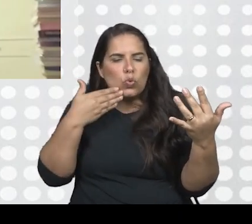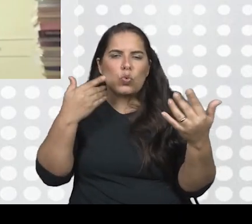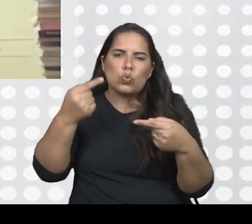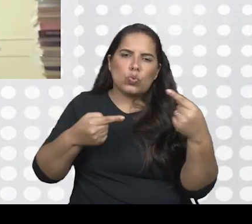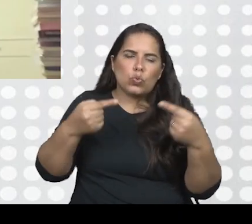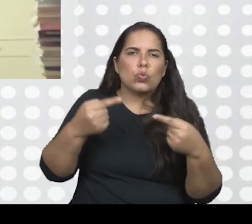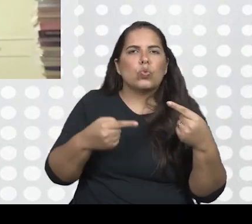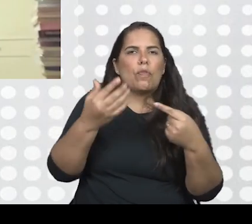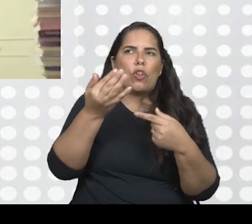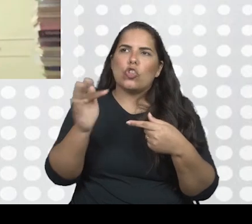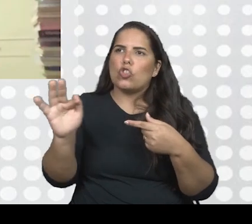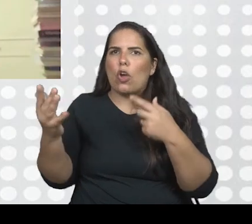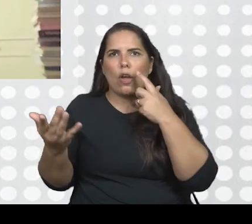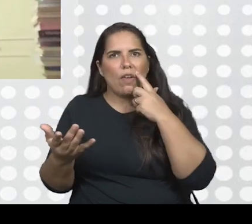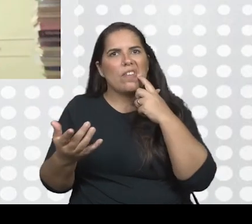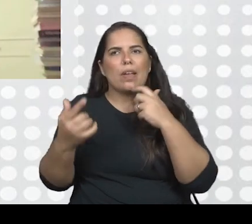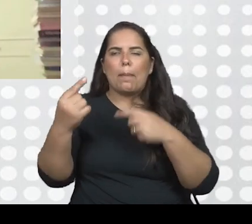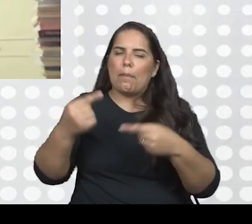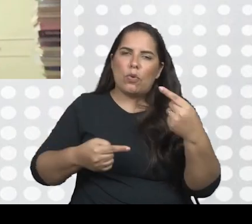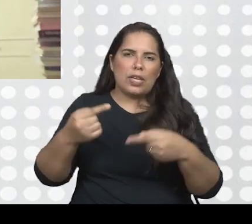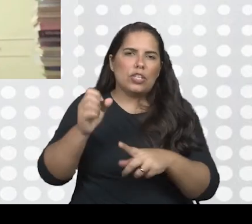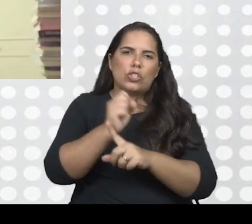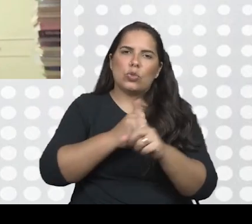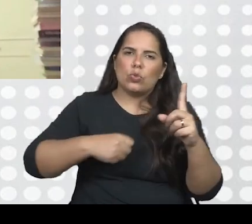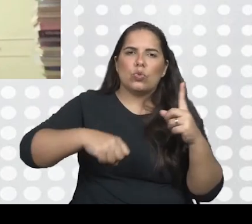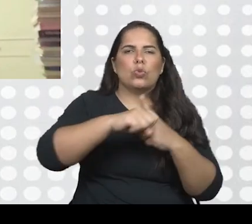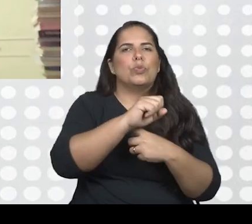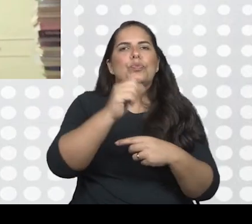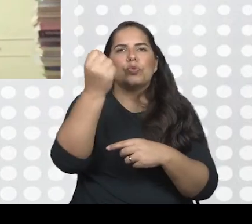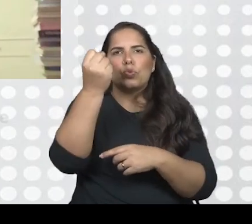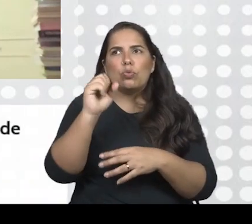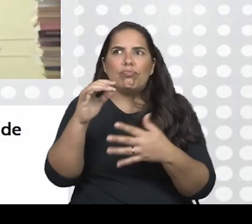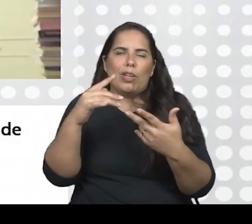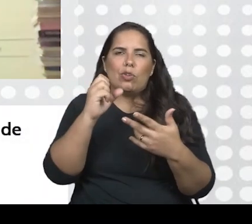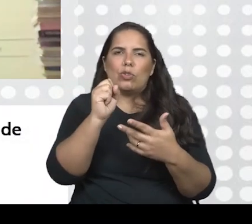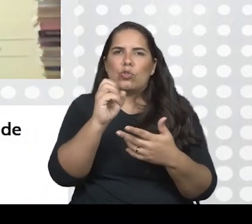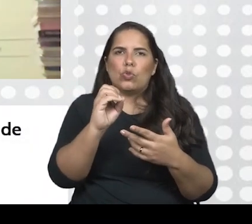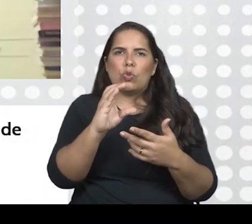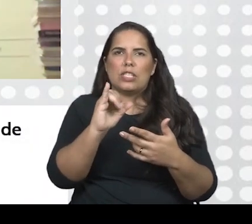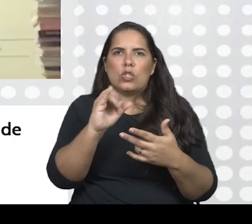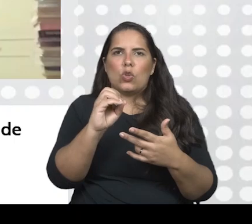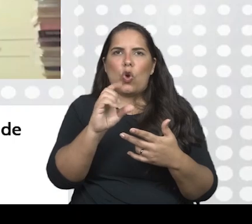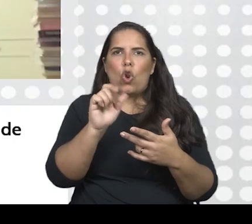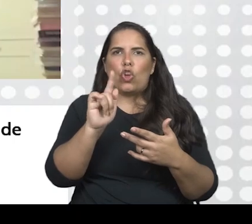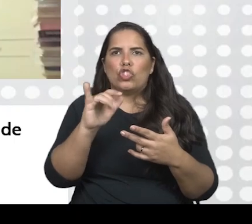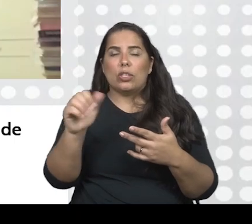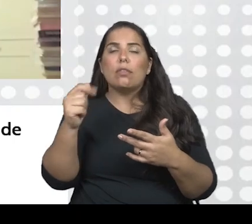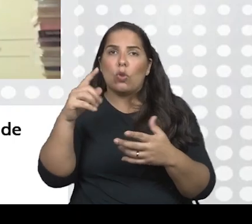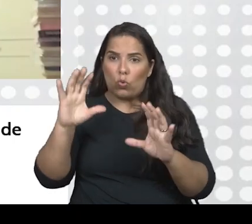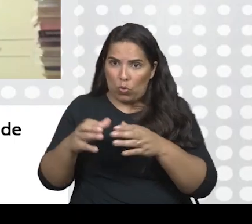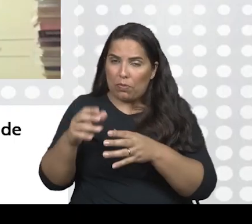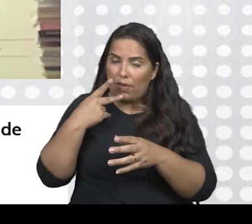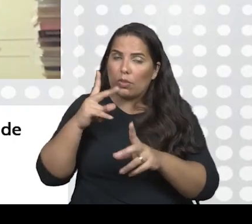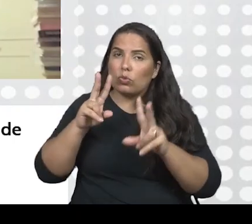discussões filosóficas, políticas, sociológicas, né? Aqui a gente, no nosso grupo, tem trabalhado muito